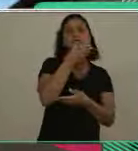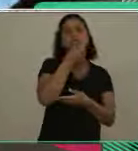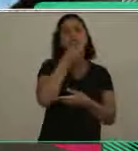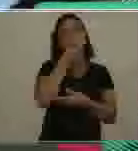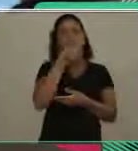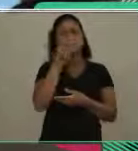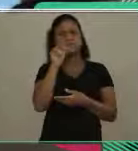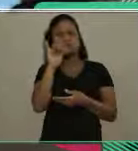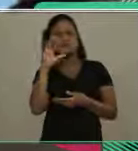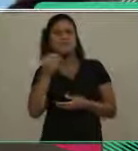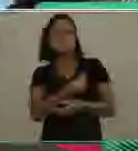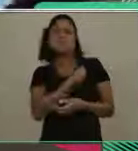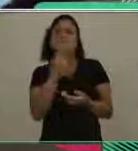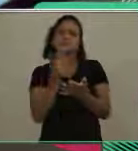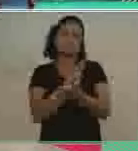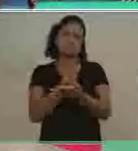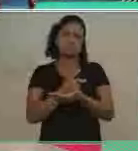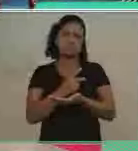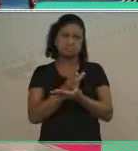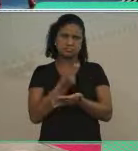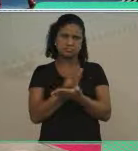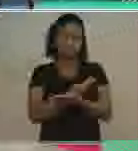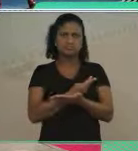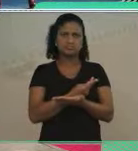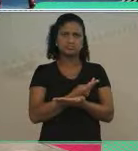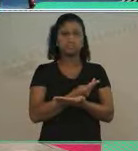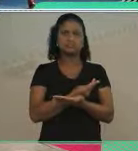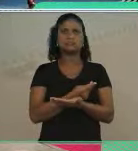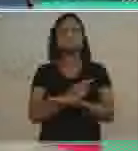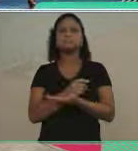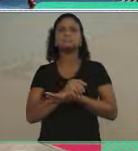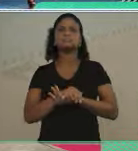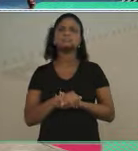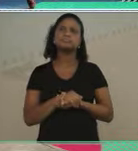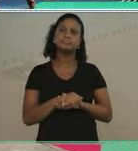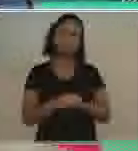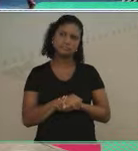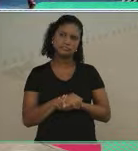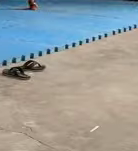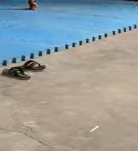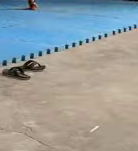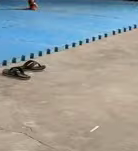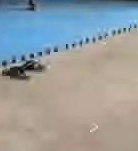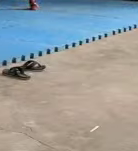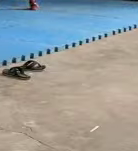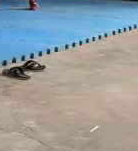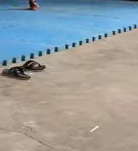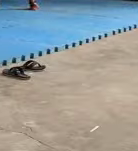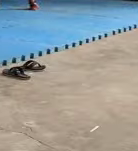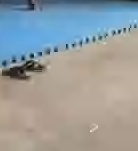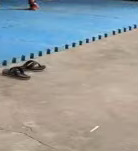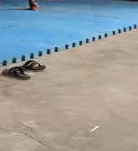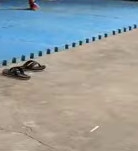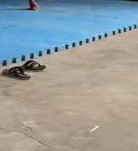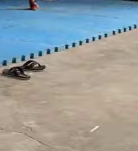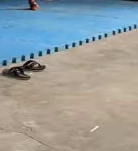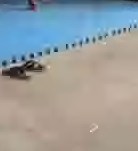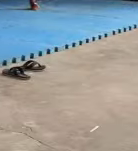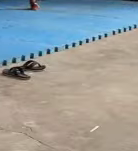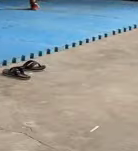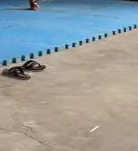ver se entra na Olimpíada em 2016 e resgatar esse garoto do